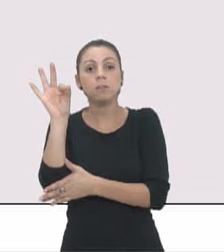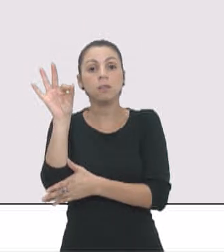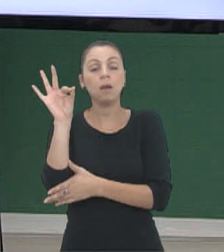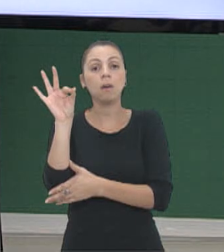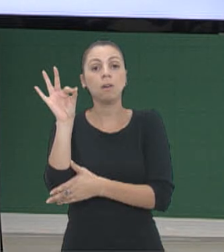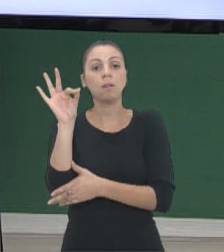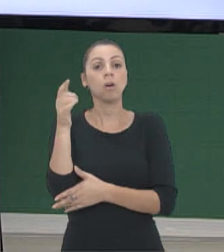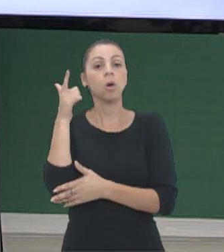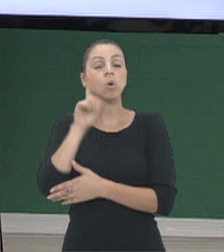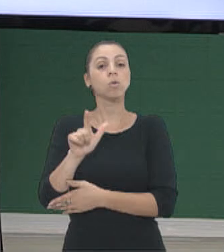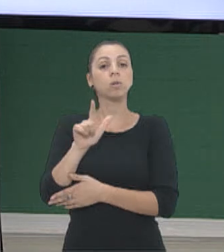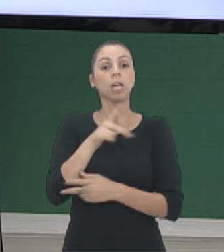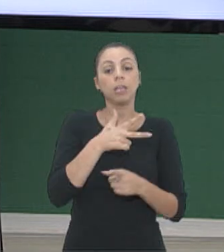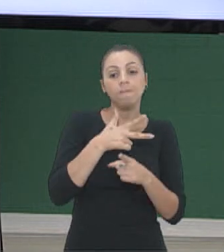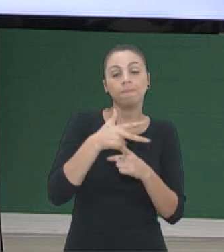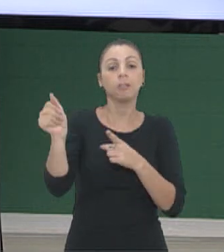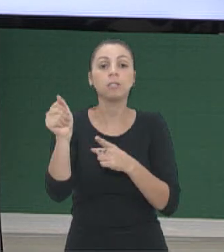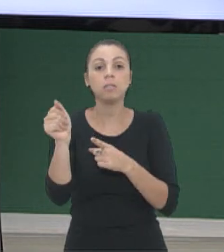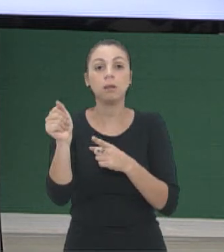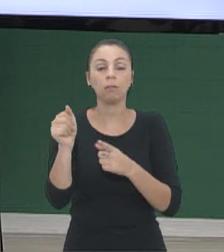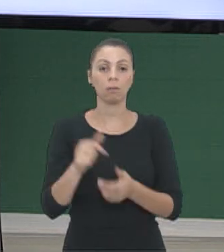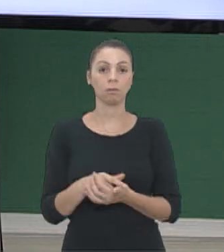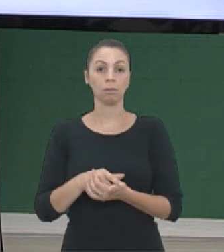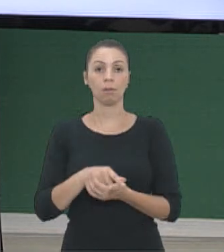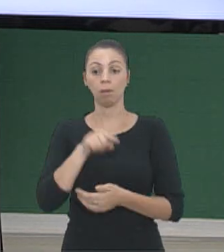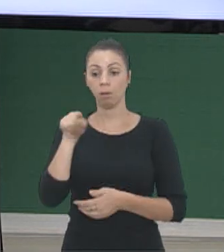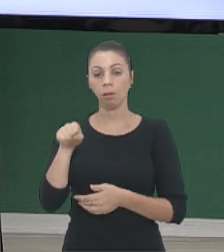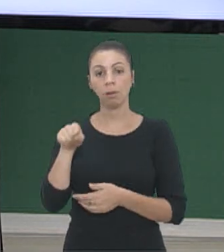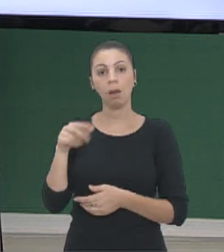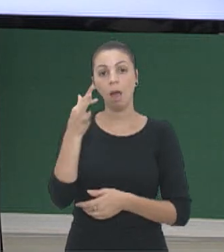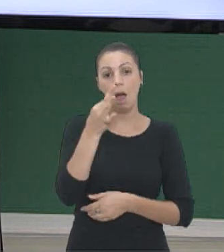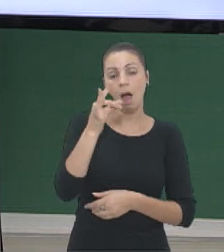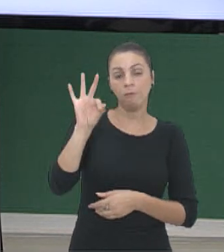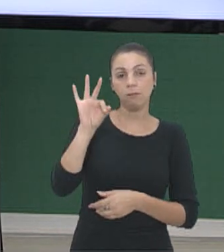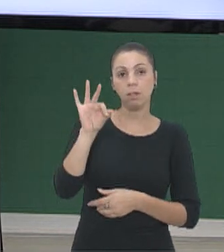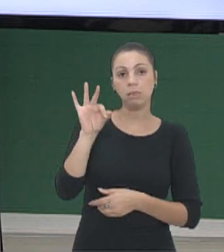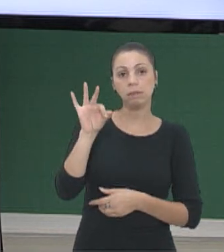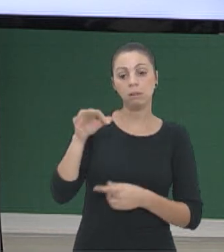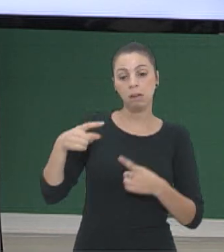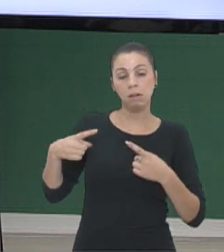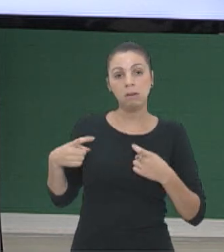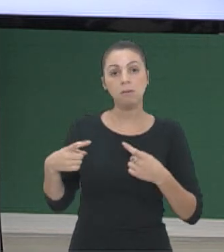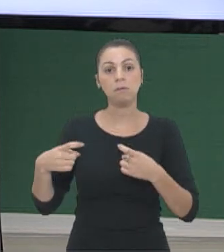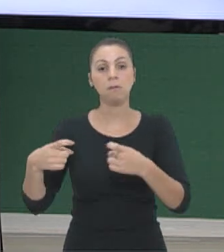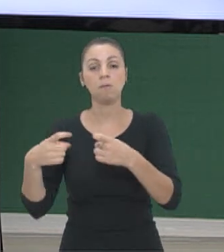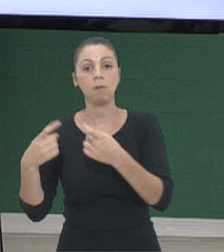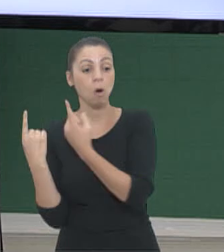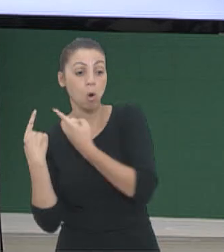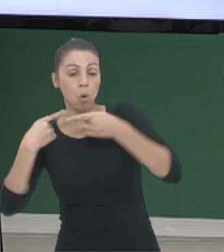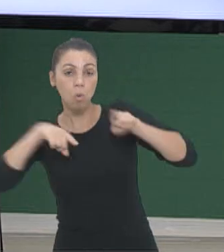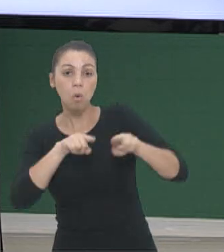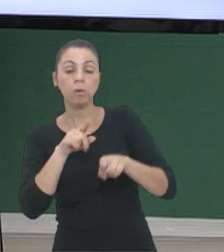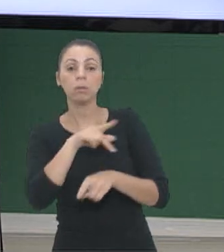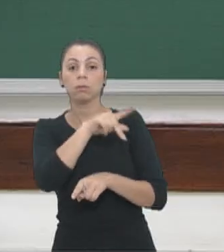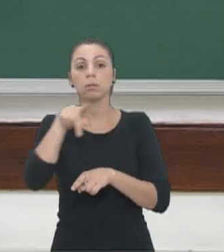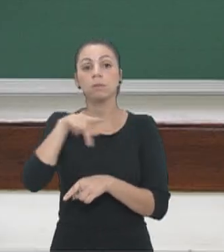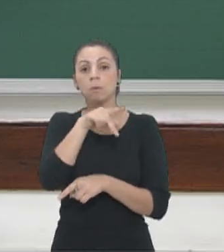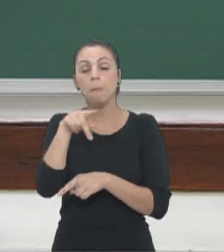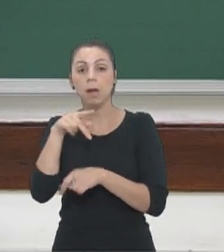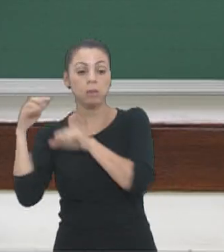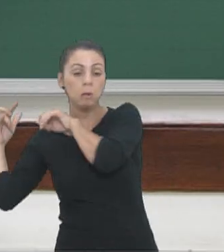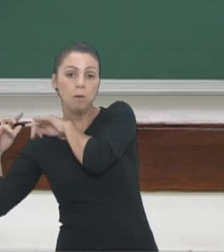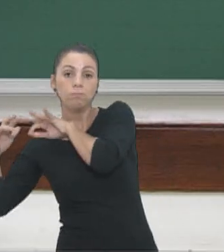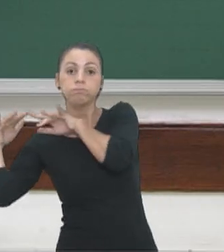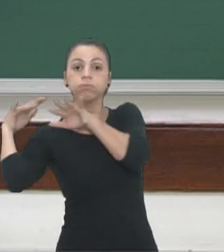no momento que a França decreta guerra, a convenção decreta guerra contra os países estrangeiros que